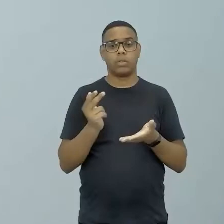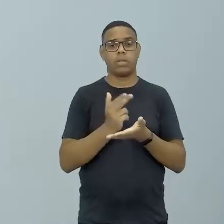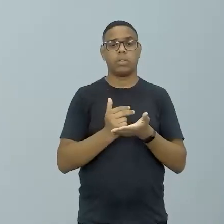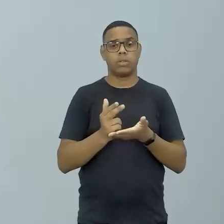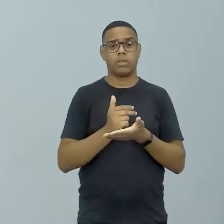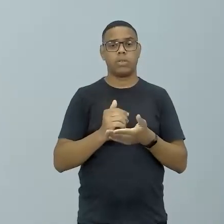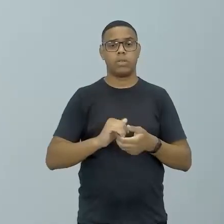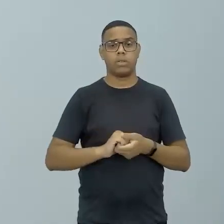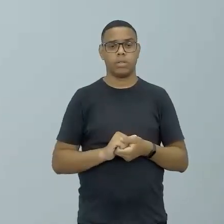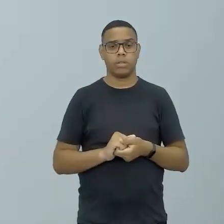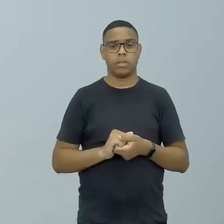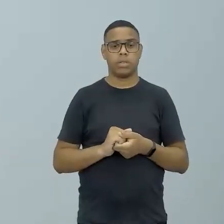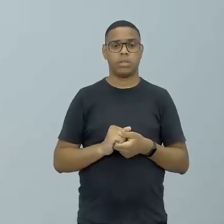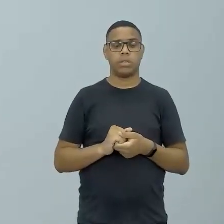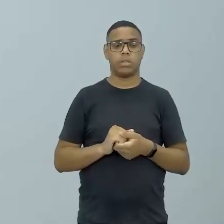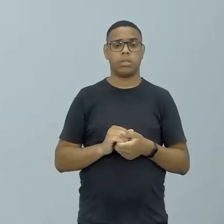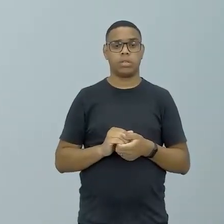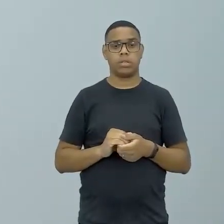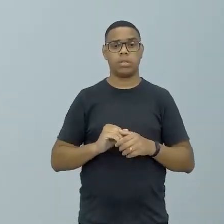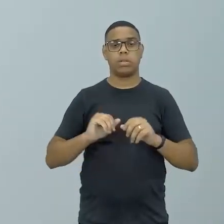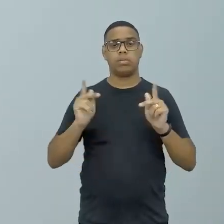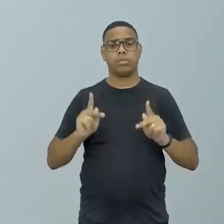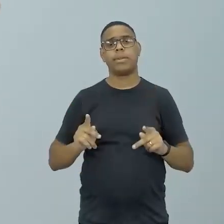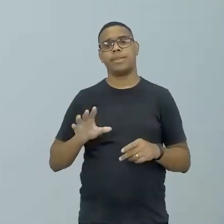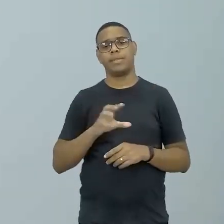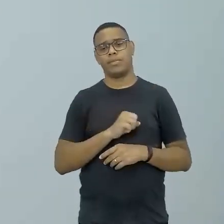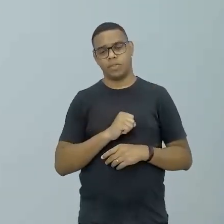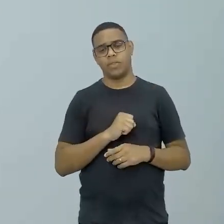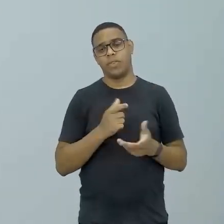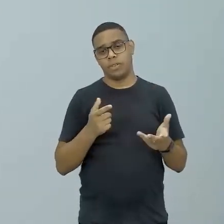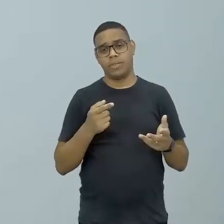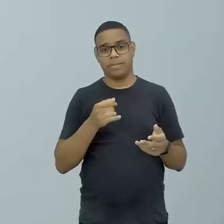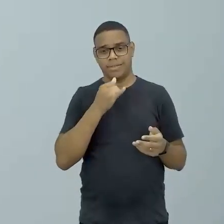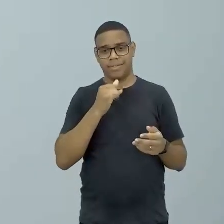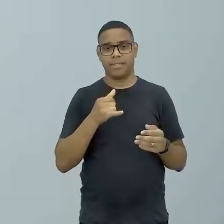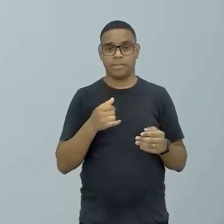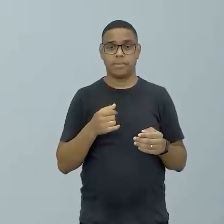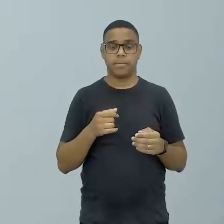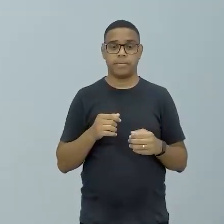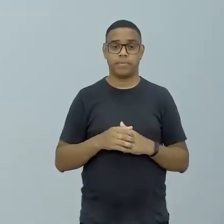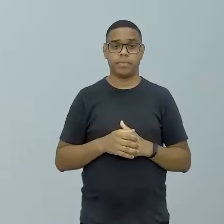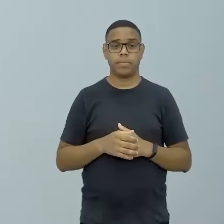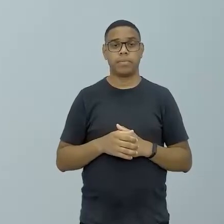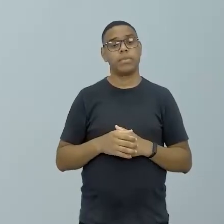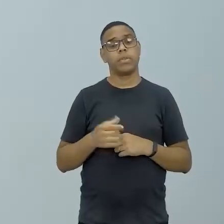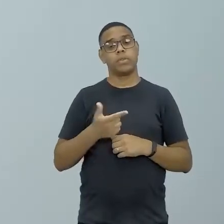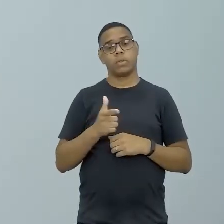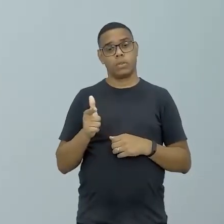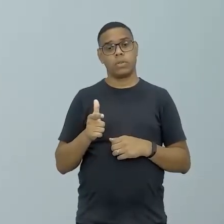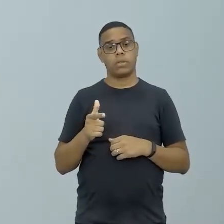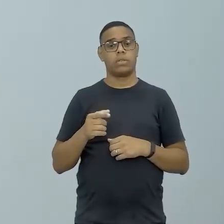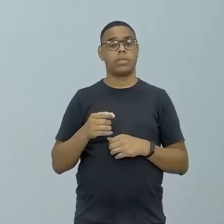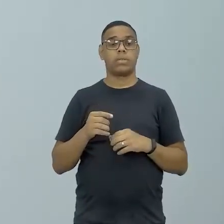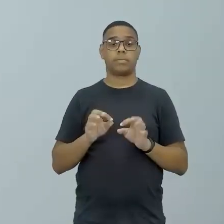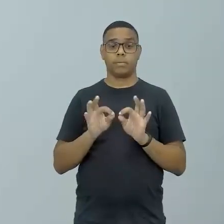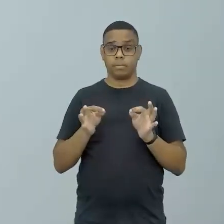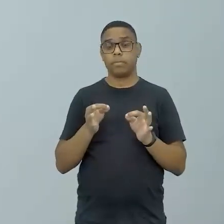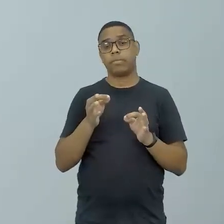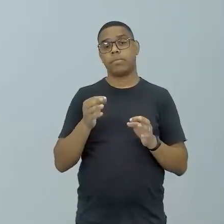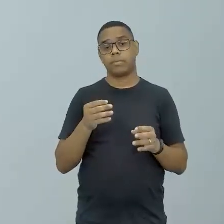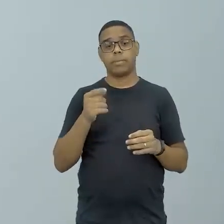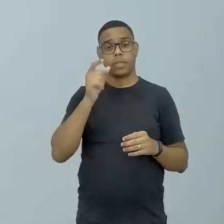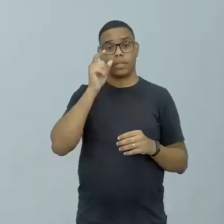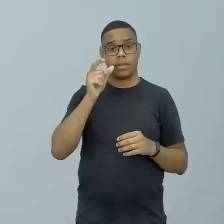daquele símbolo? O pé de galinha? Paz e amor. O paz e amor? Paz e amor. Então, ele é um outro símbolo simples. Super simples. Então, isso é